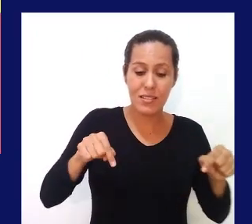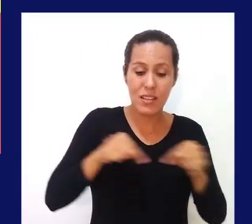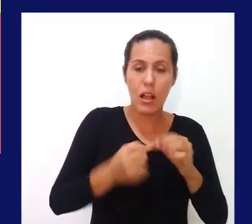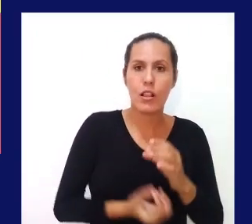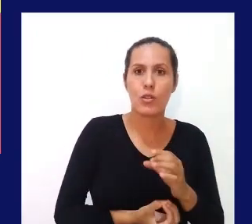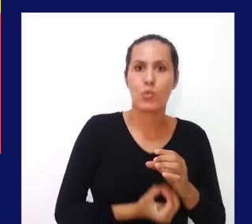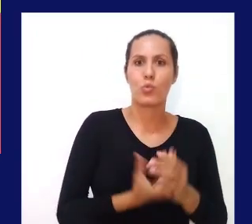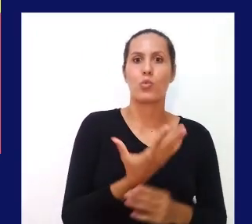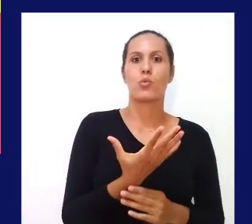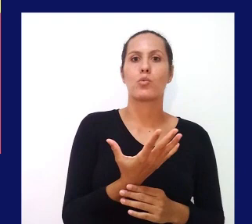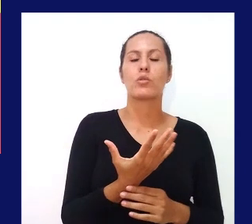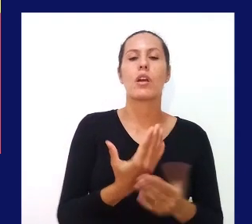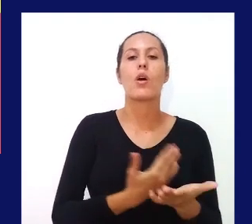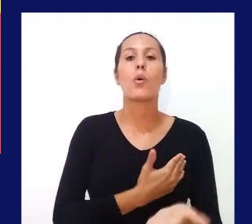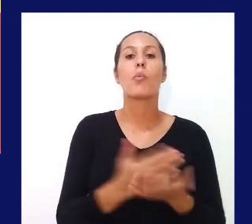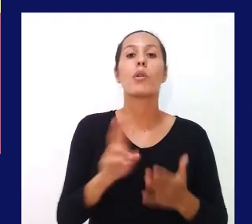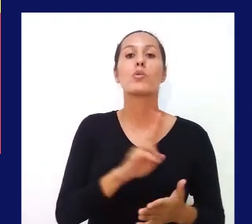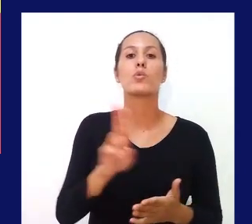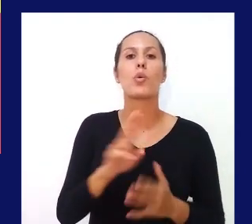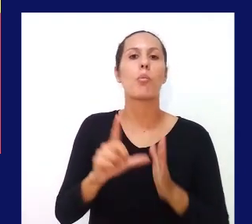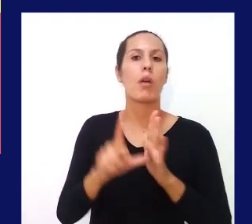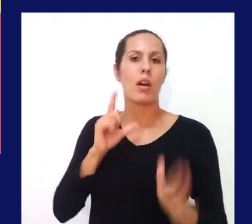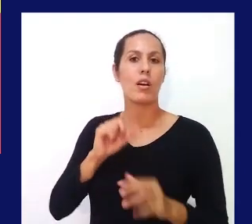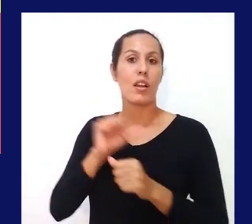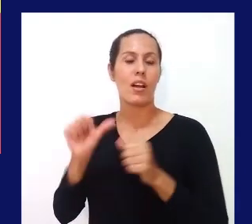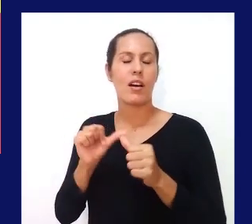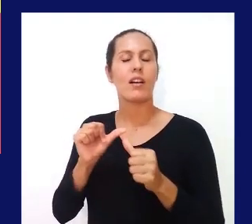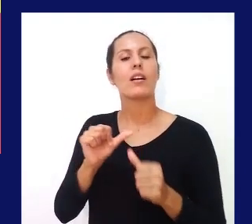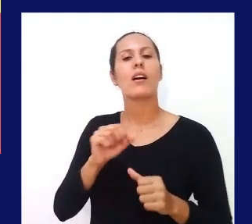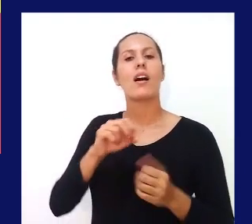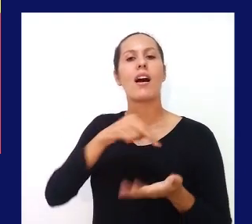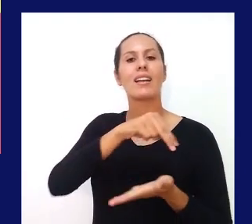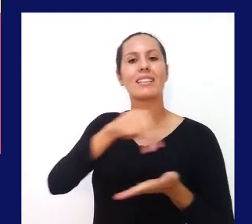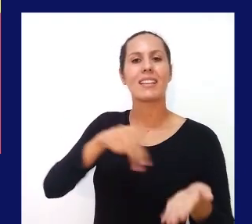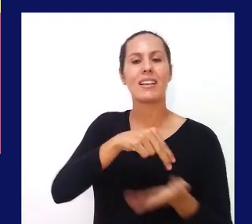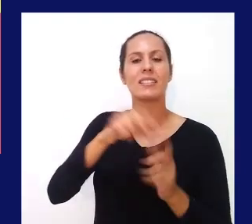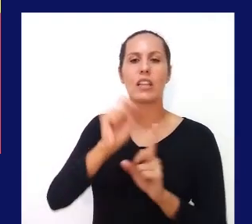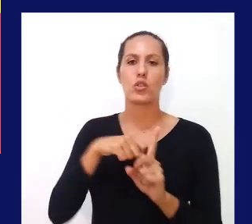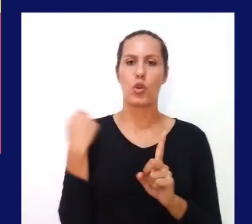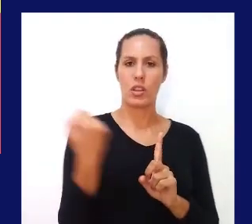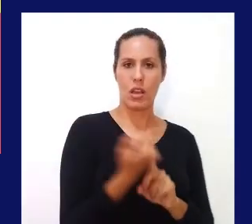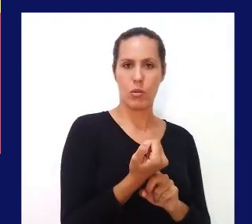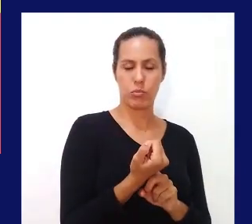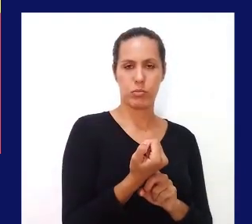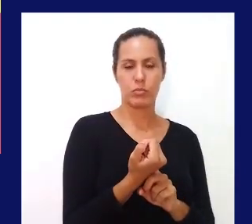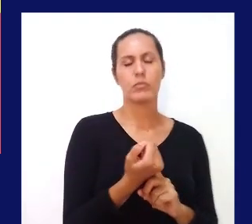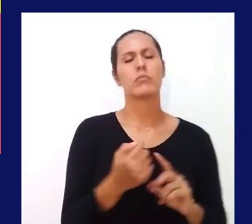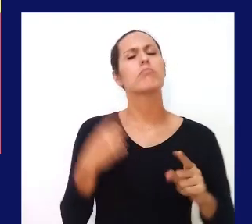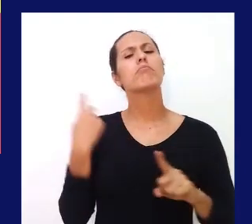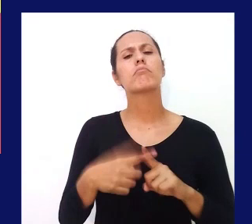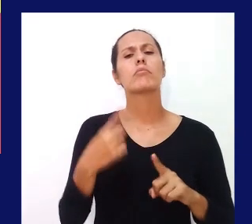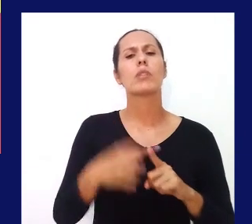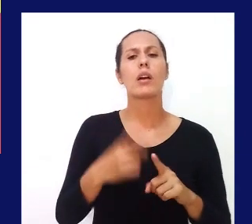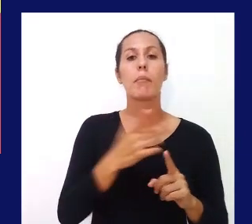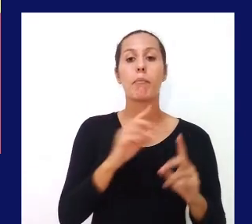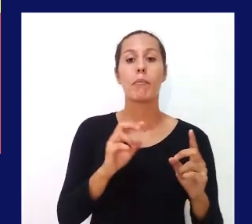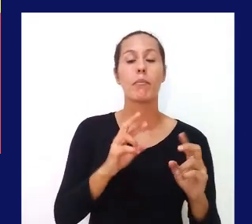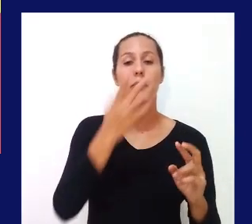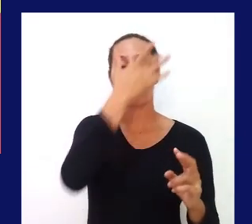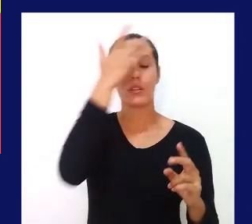E nessa época ela era chamada de dança social. Por quê? Porque proporcionava socialização entre as pessoas